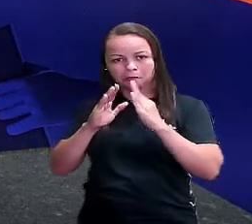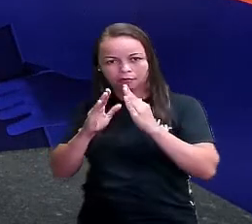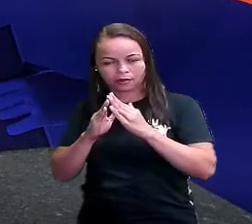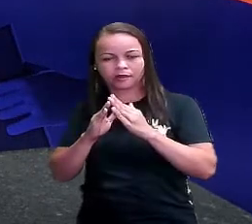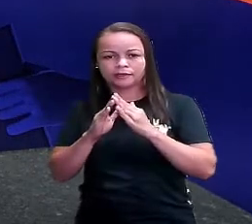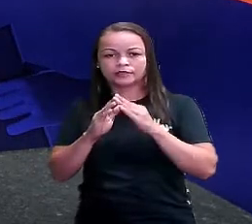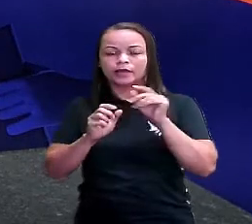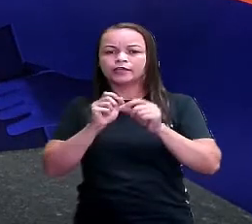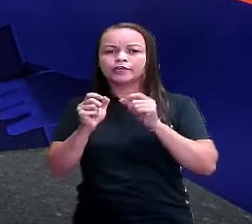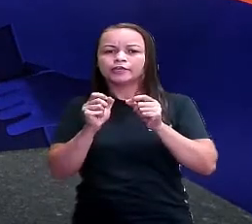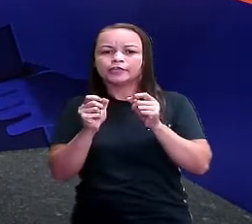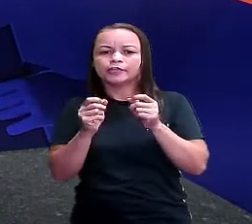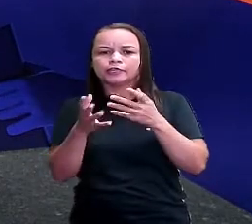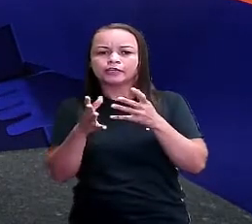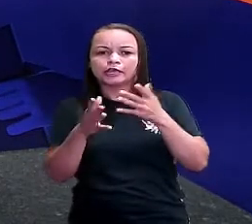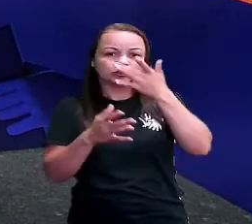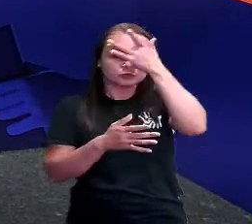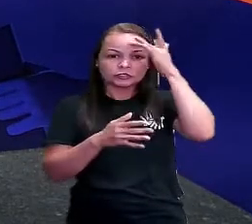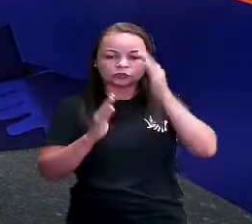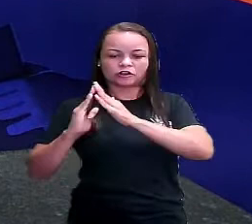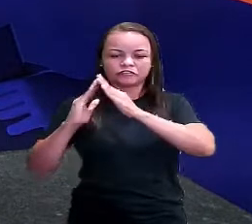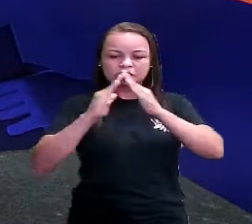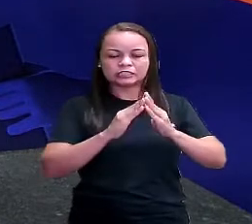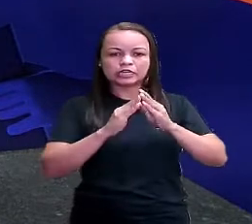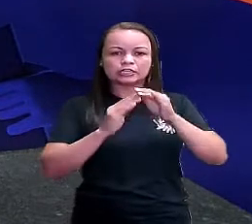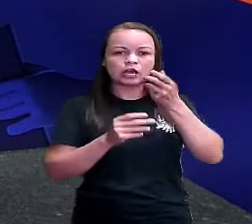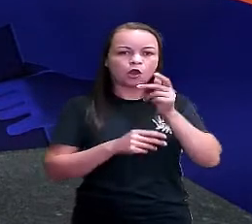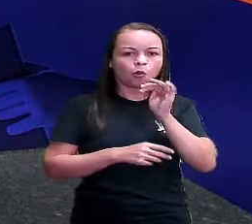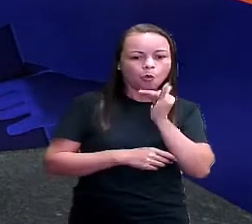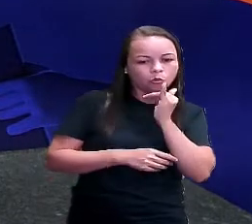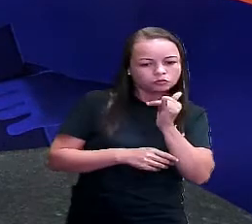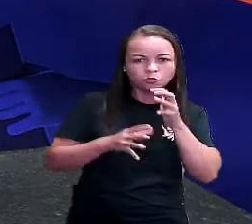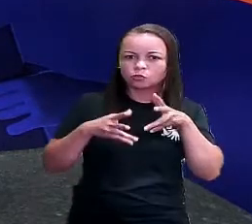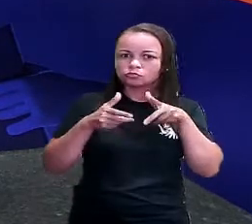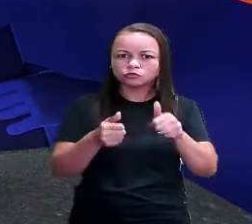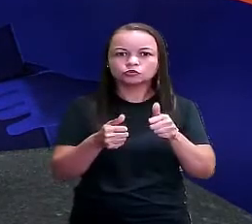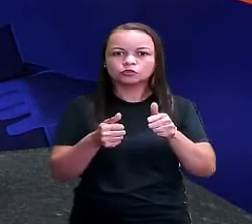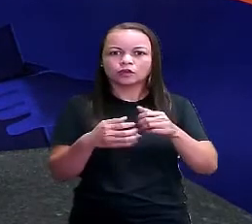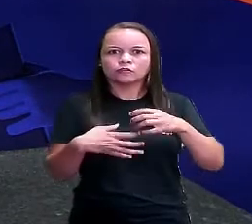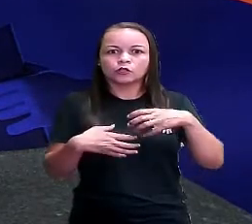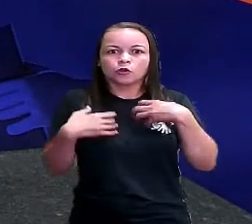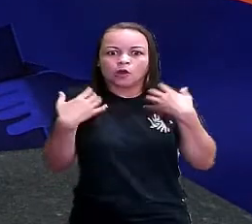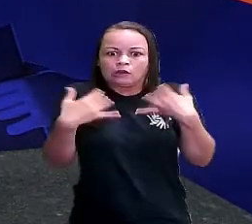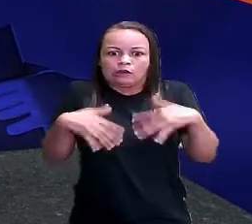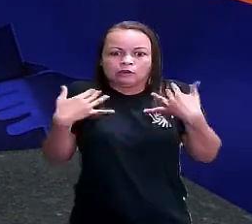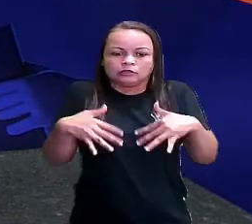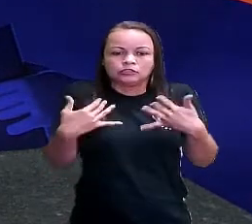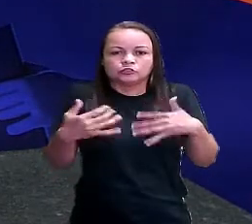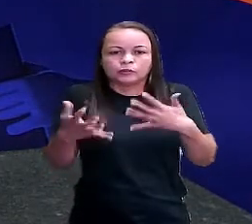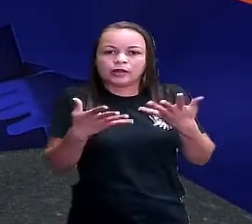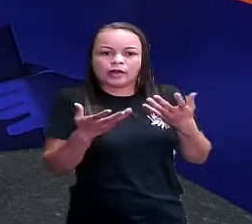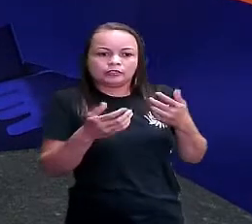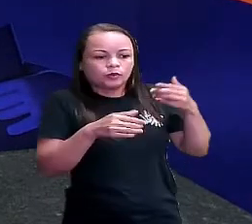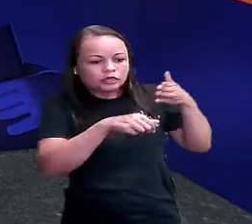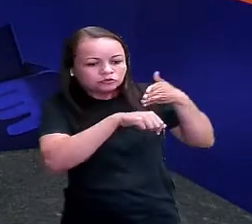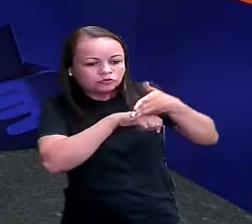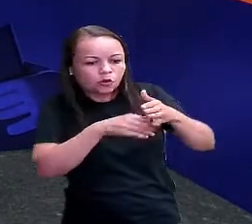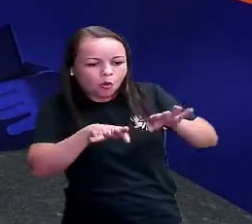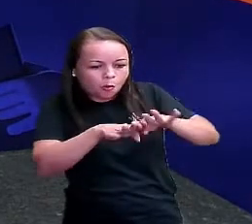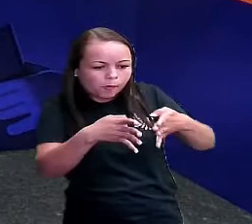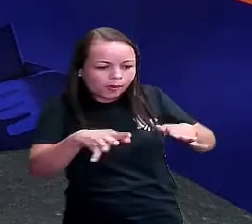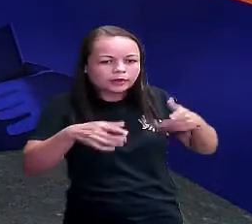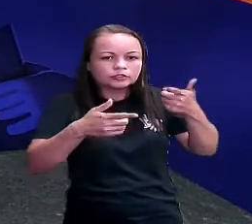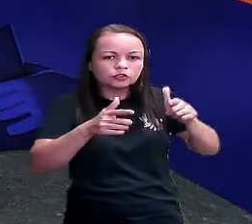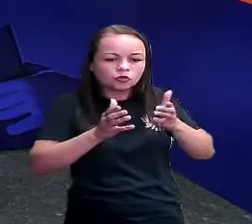Pinóquio ficou desesperado e foi atrás de seu pai. Chegando lá no mar, na beira do mar, ele pegou um barco, entrou dentro do barco e